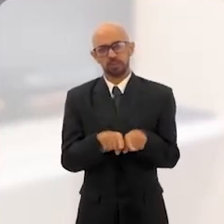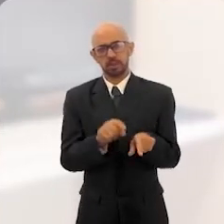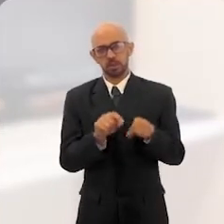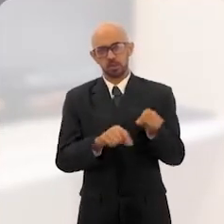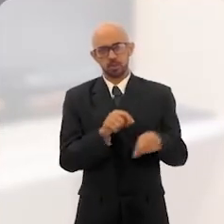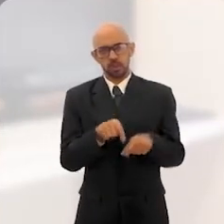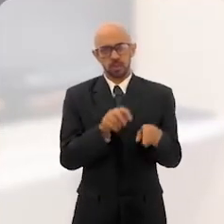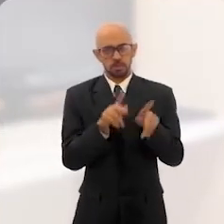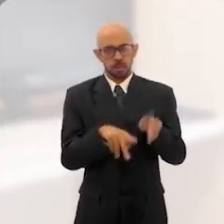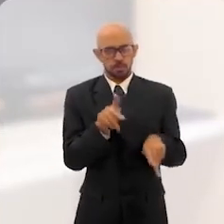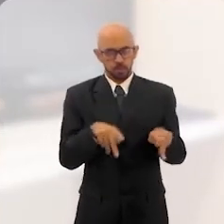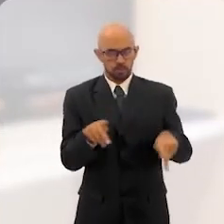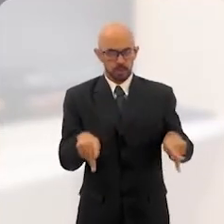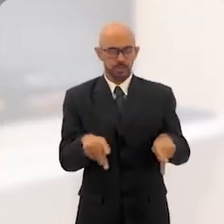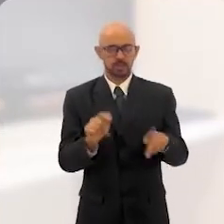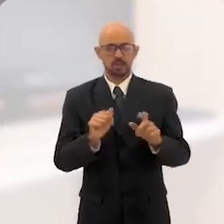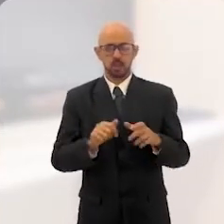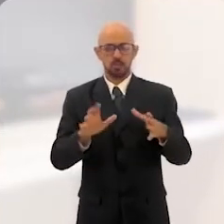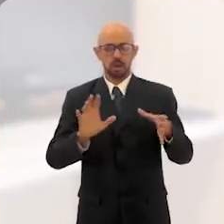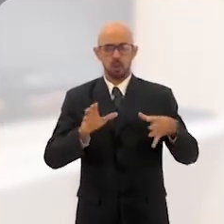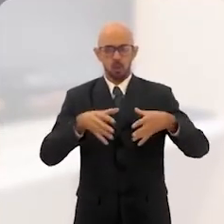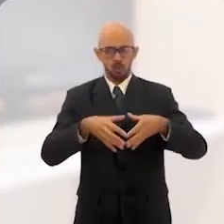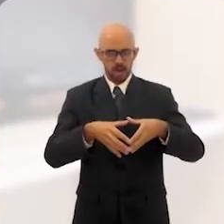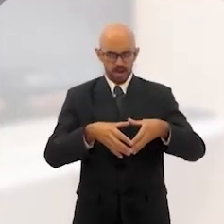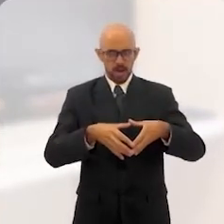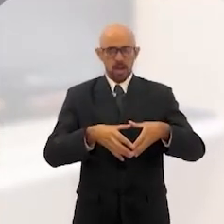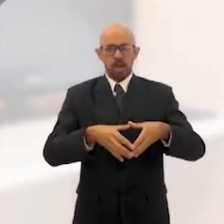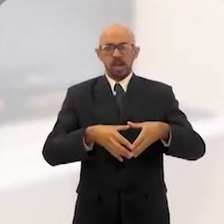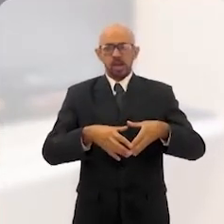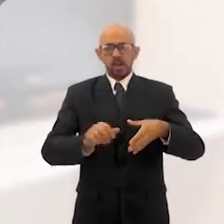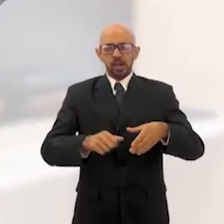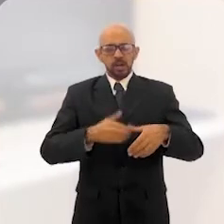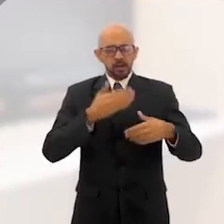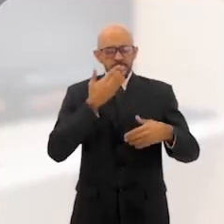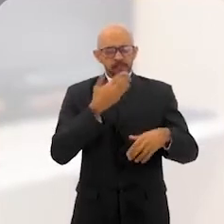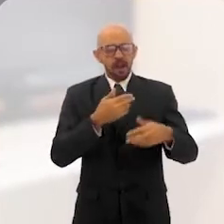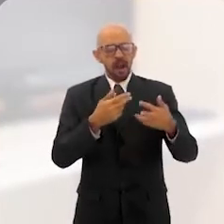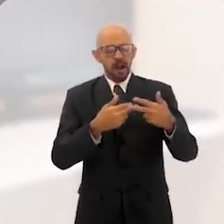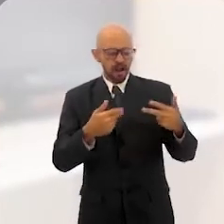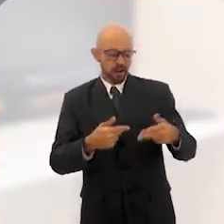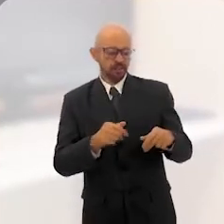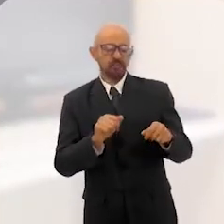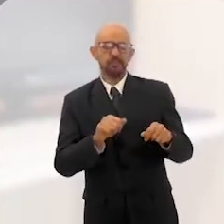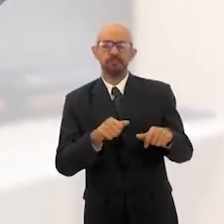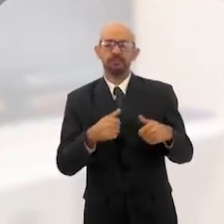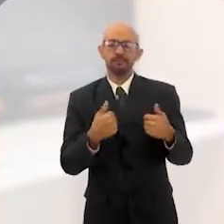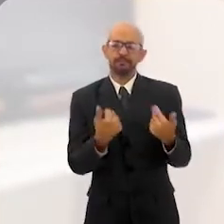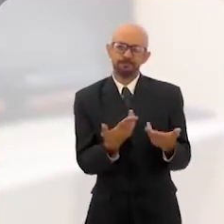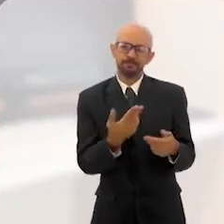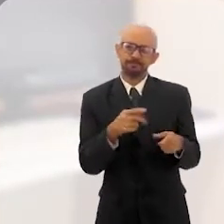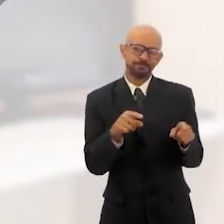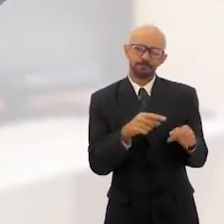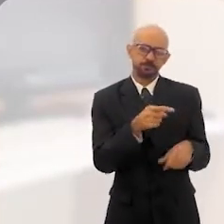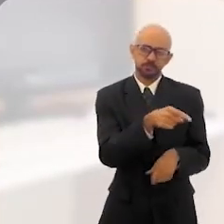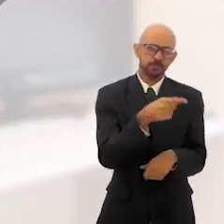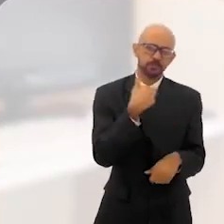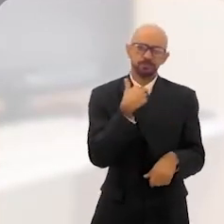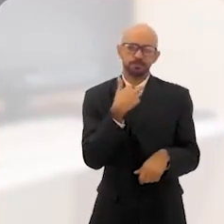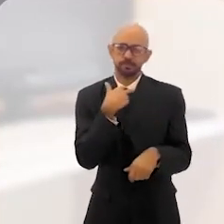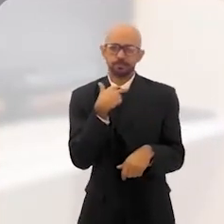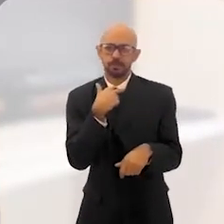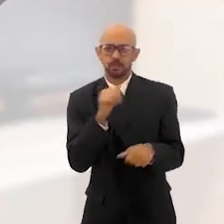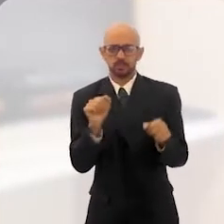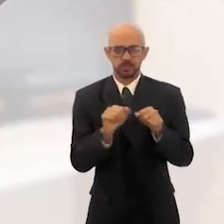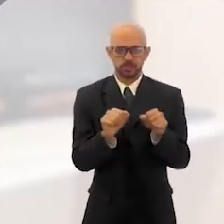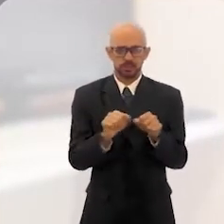uma população, vamos dizer, uma comunidade te pedindo coisas, que você não pode realizar,